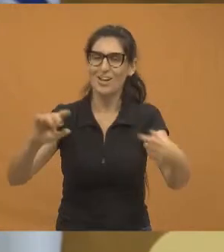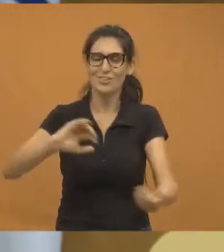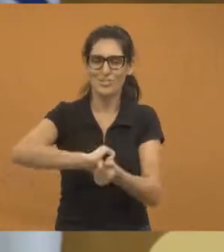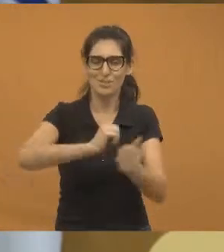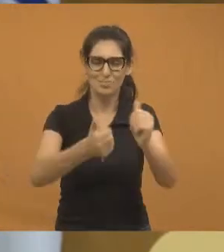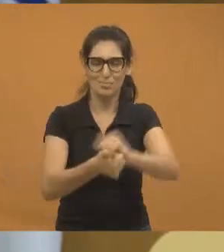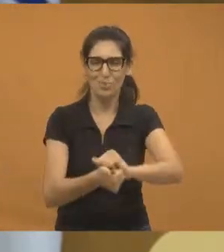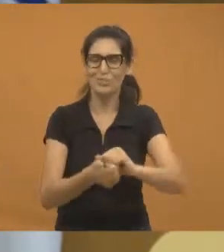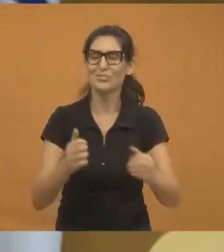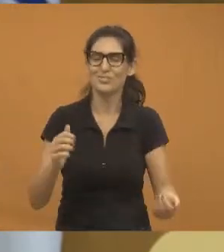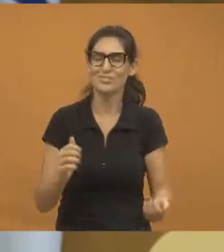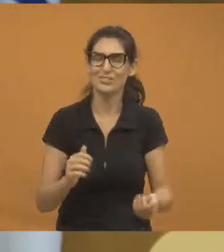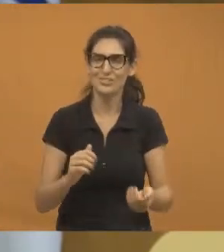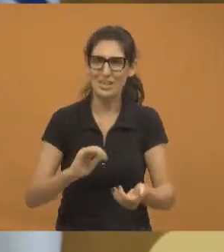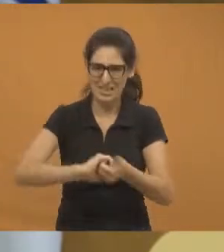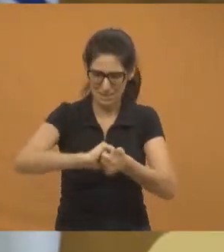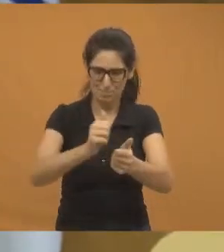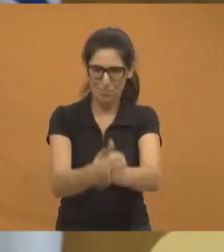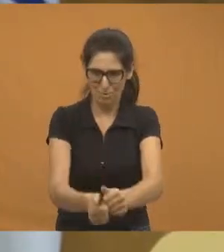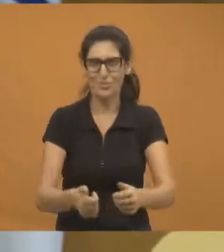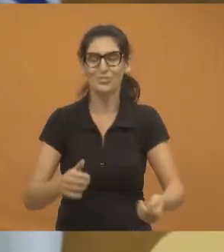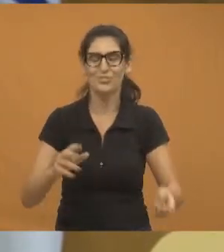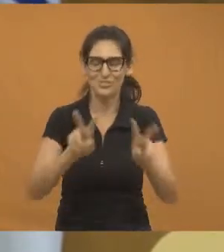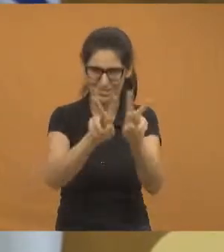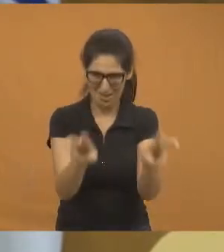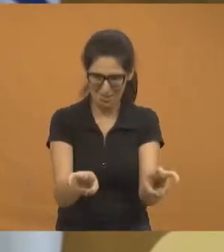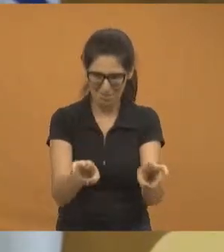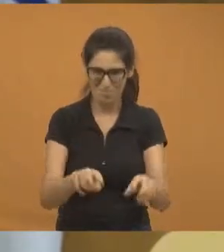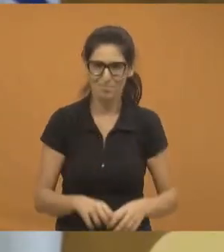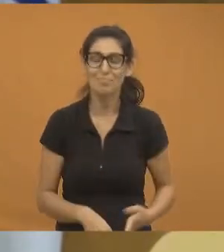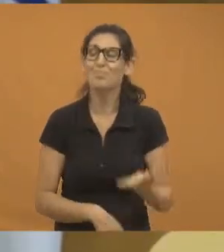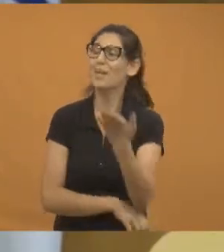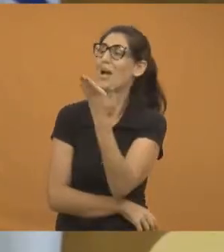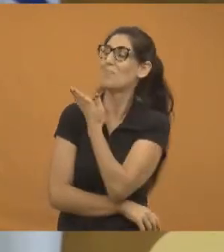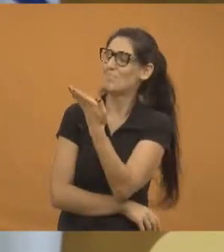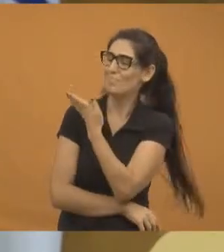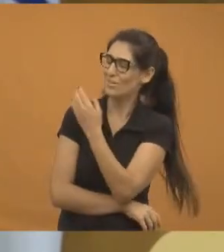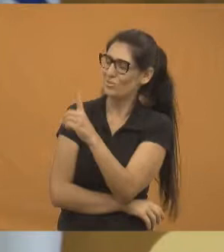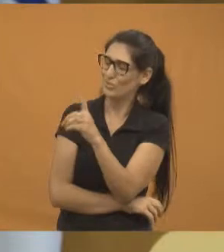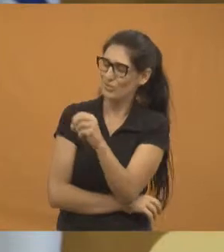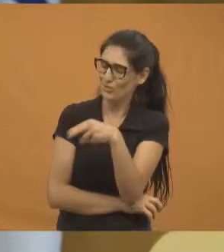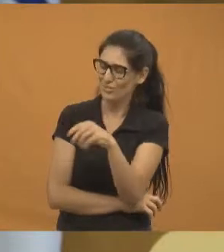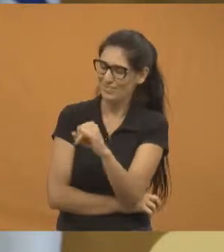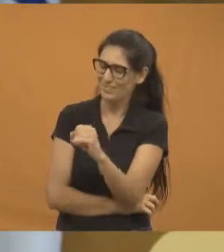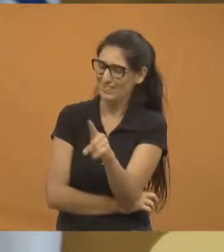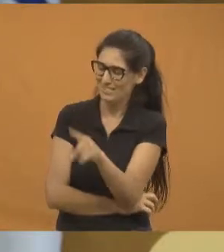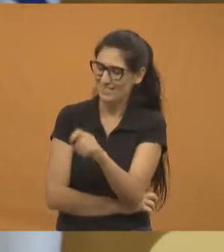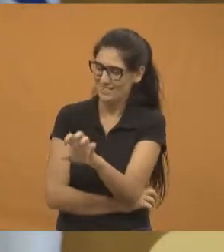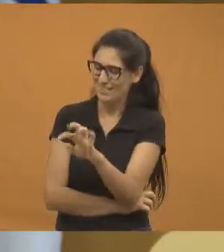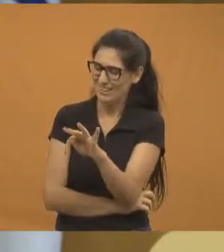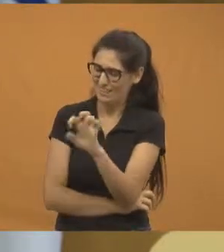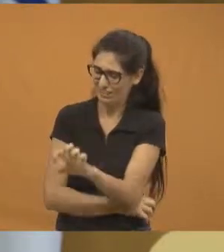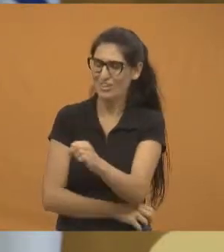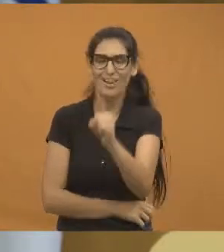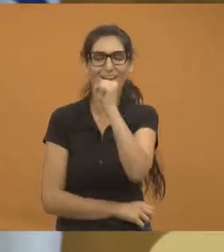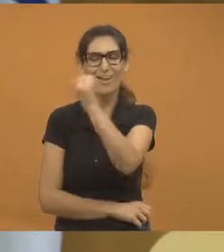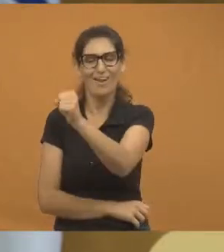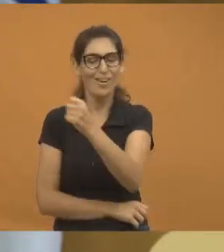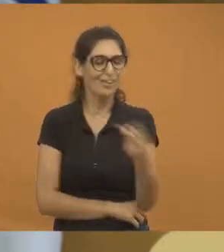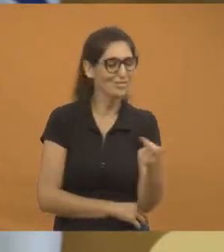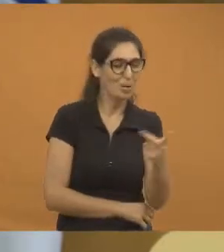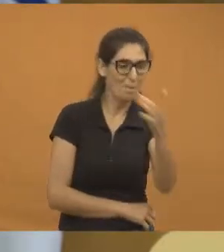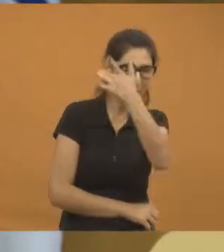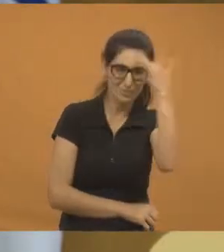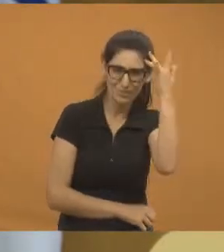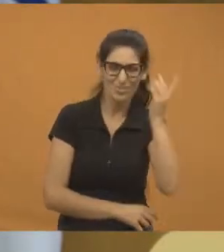amigo nosso locutor radialista nosso amigo donizete é um gênio um grande abraço e pra lá a dupla sempre que